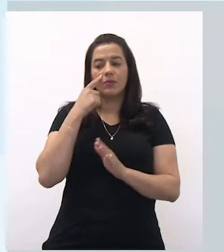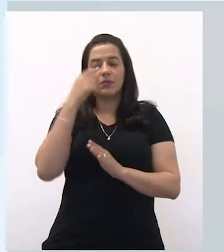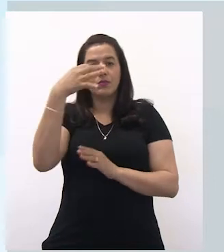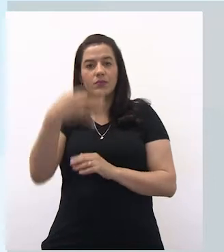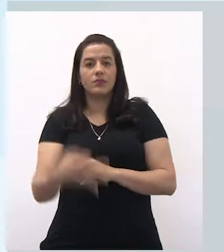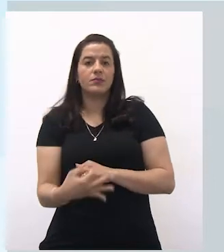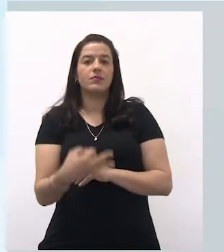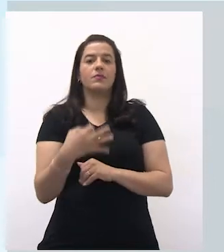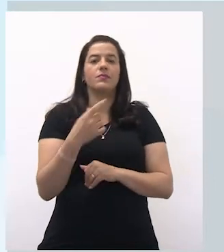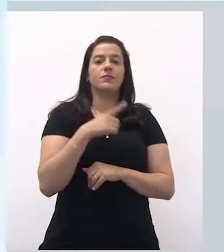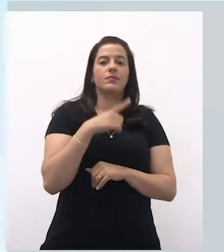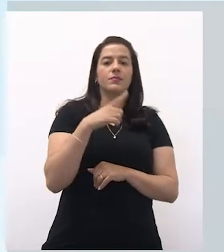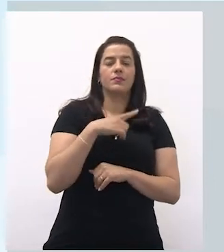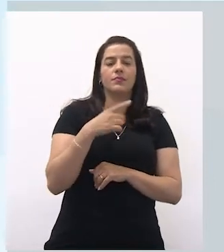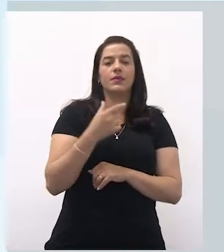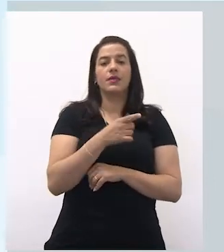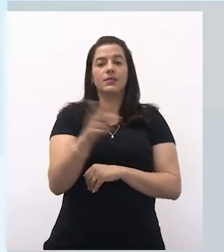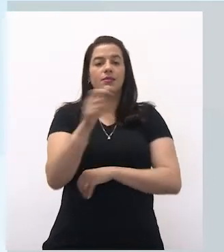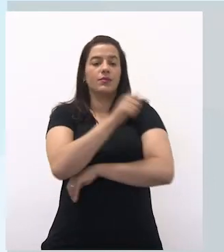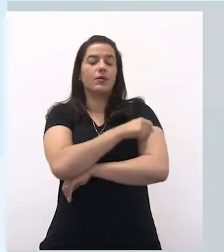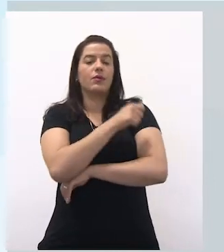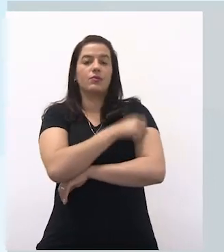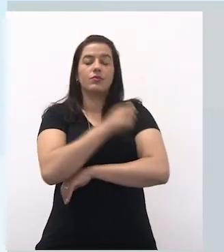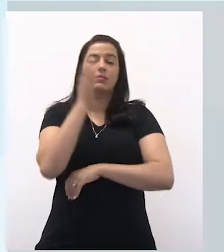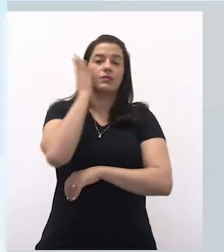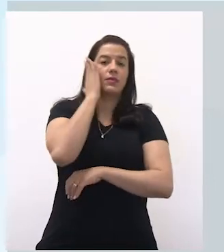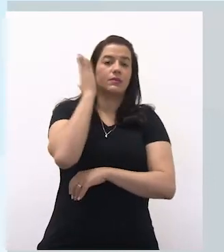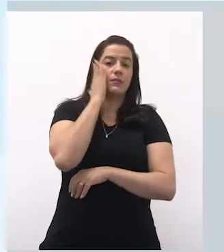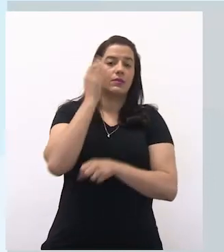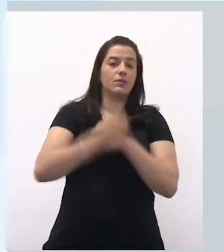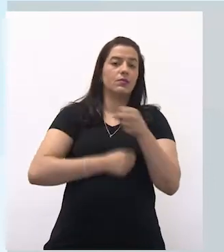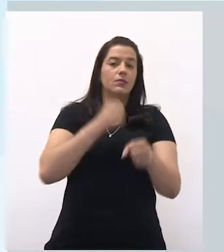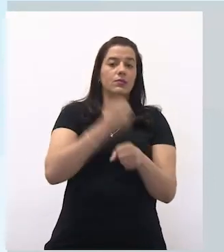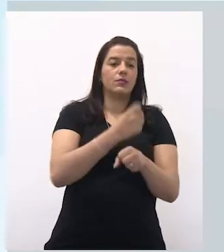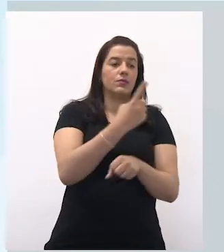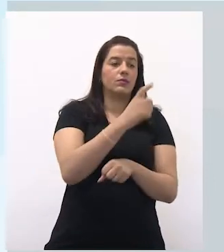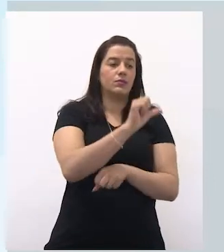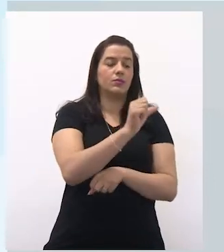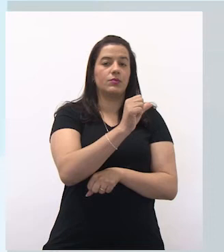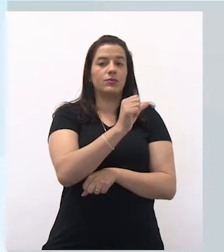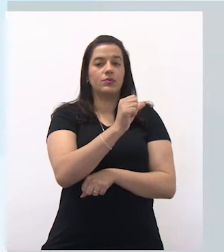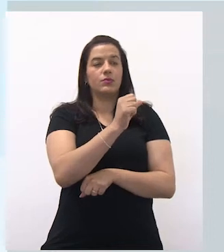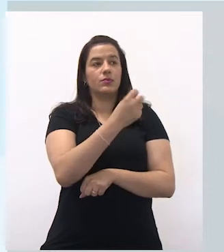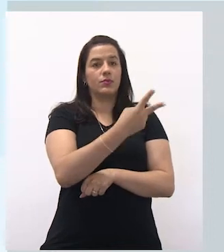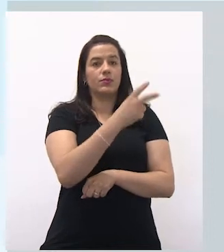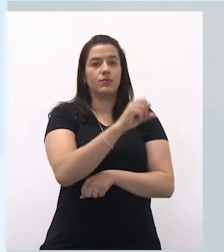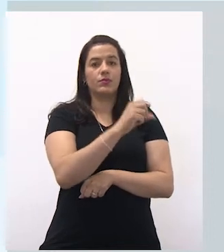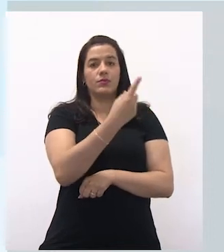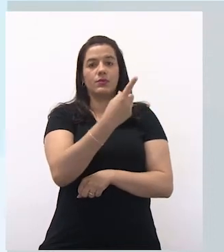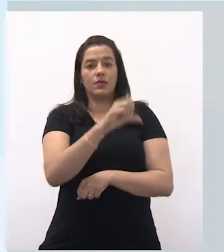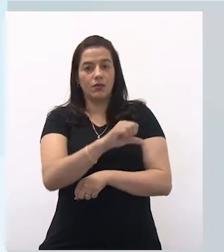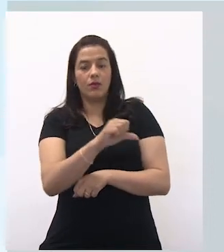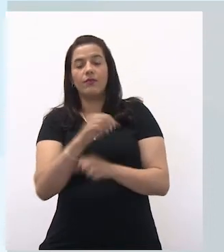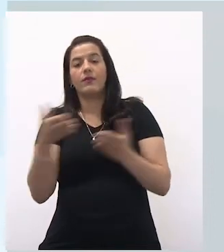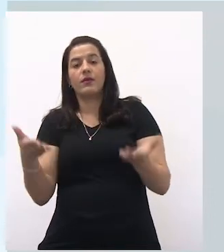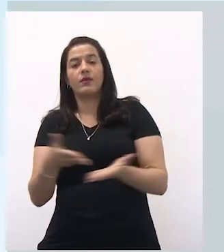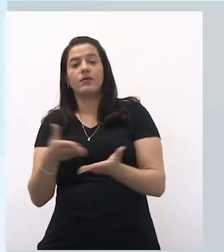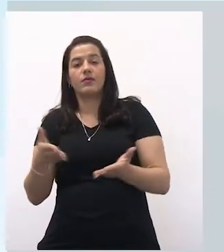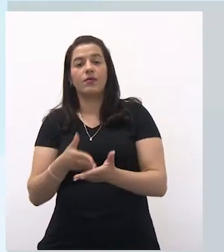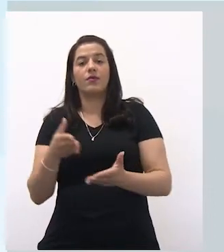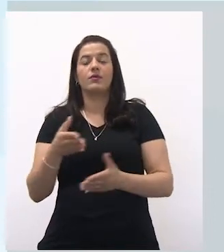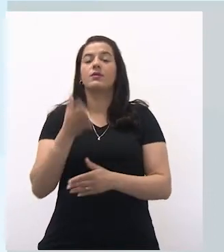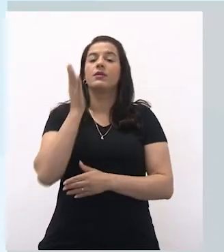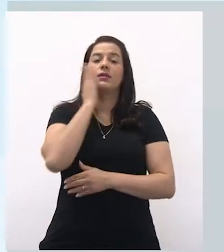confirmação, né, do que o aluno sabia em 2019, depois desse momento tão adverso de pandemia, o que o meu